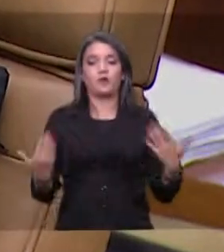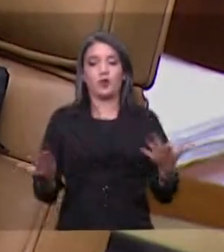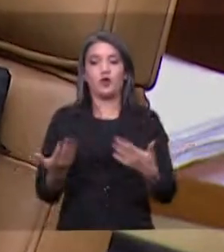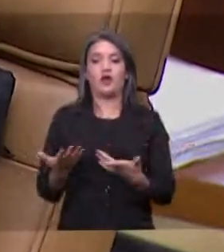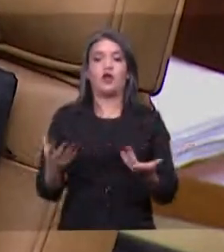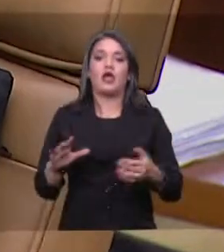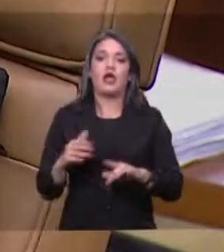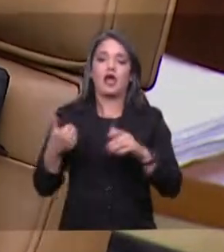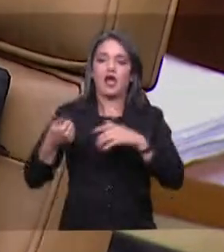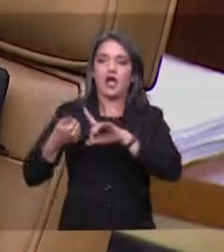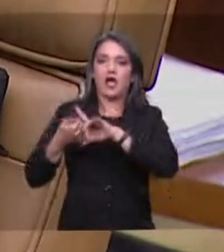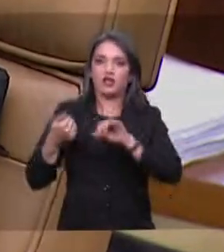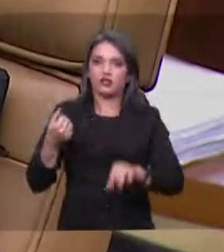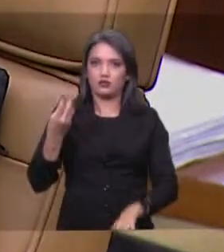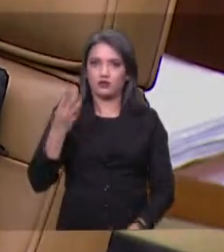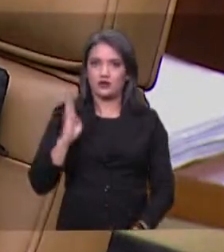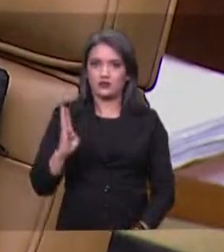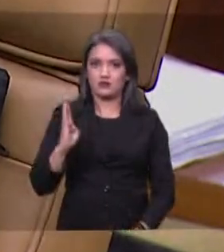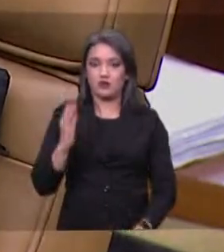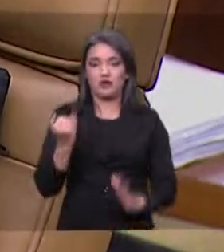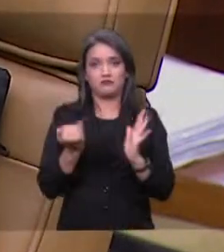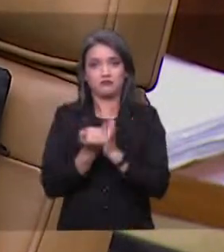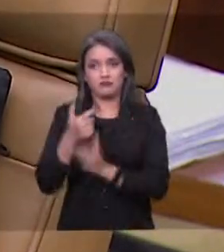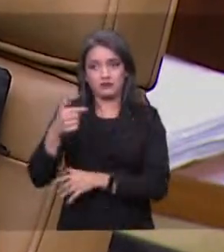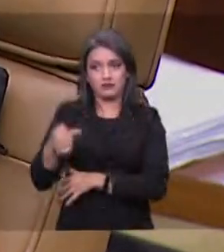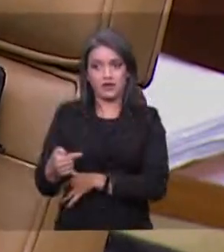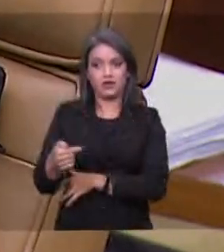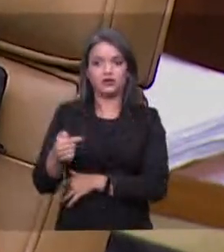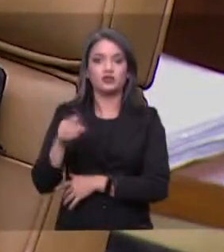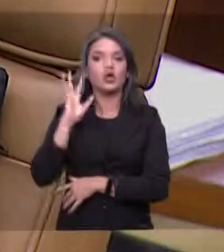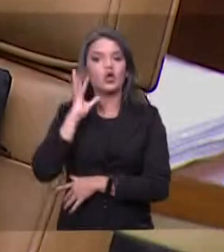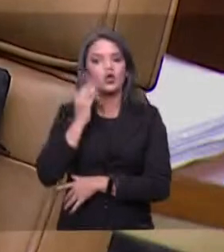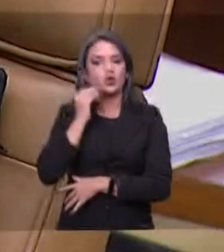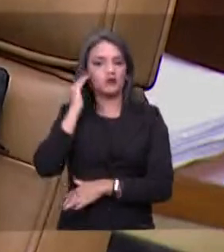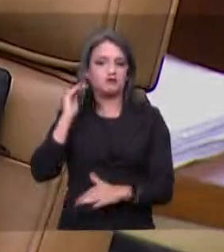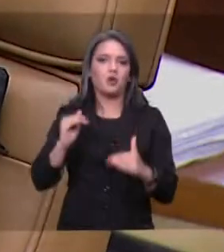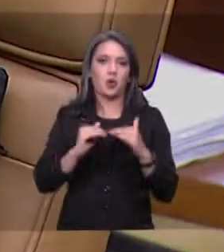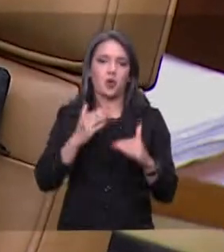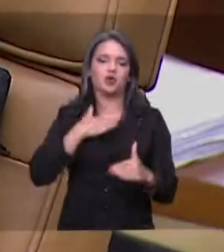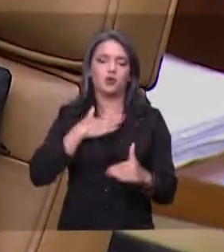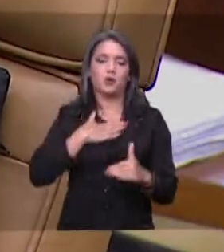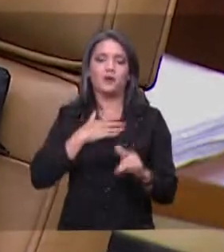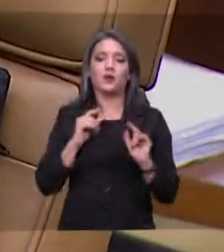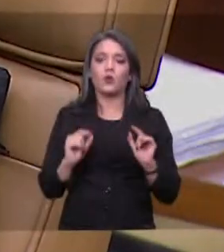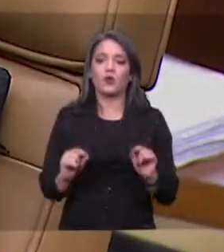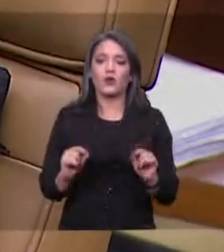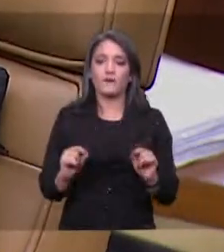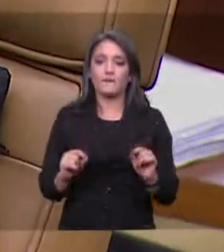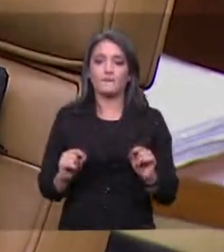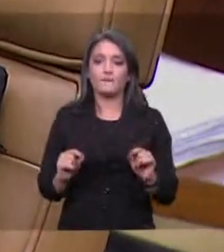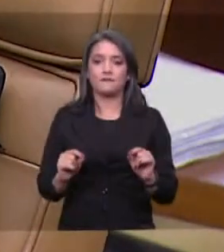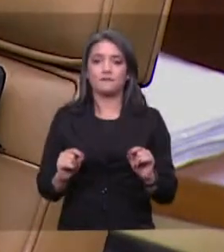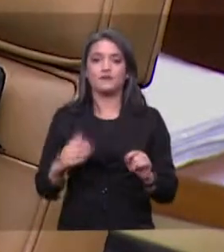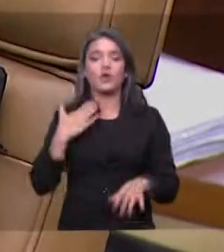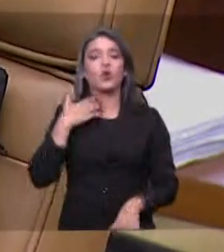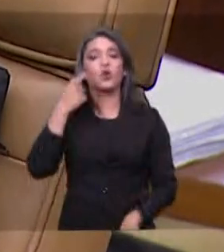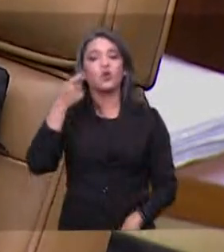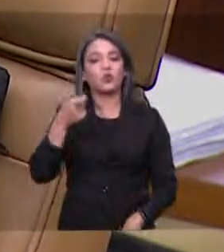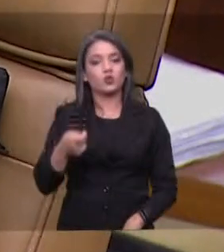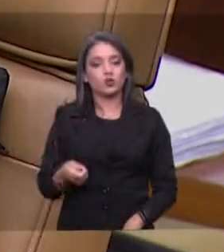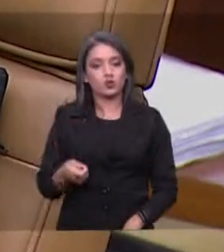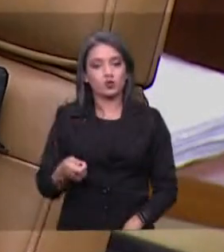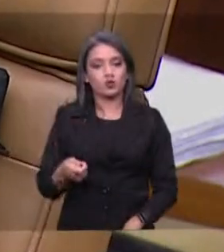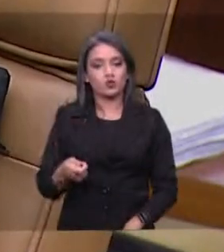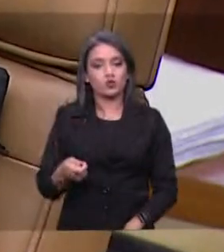inciso 7, o ministro Dias Toffoli me acompanha no sentido de que pode o juiz deixar de